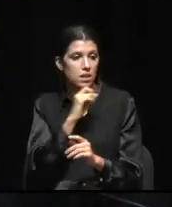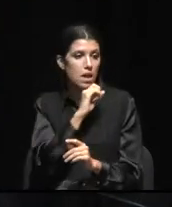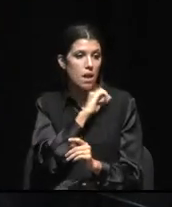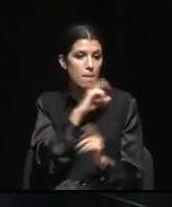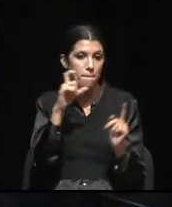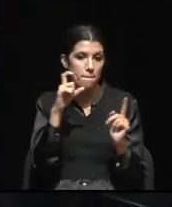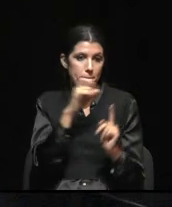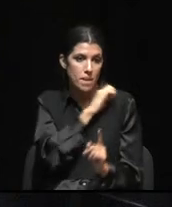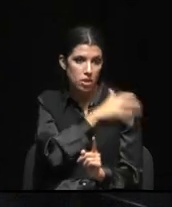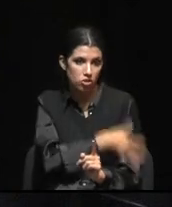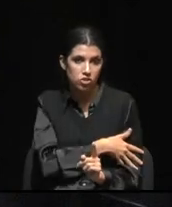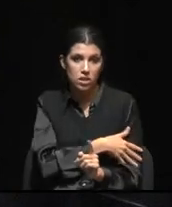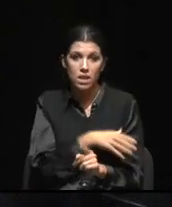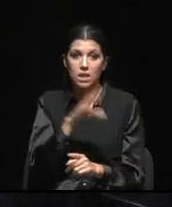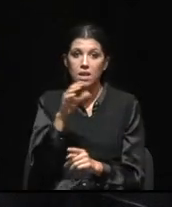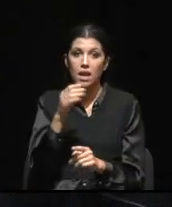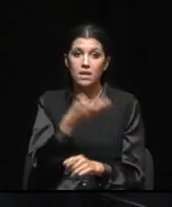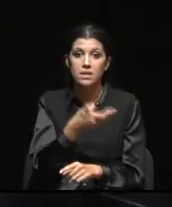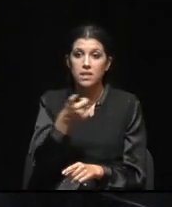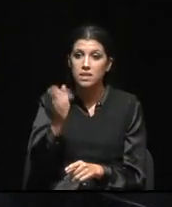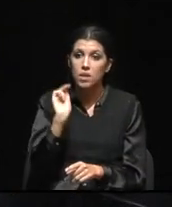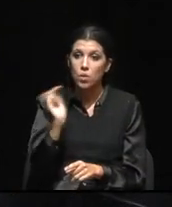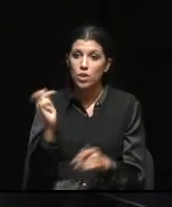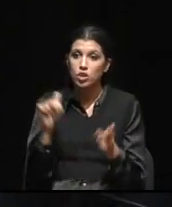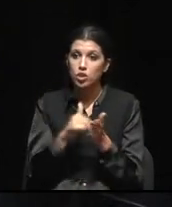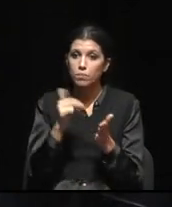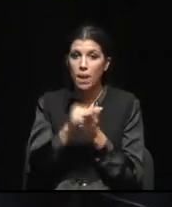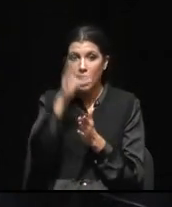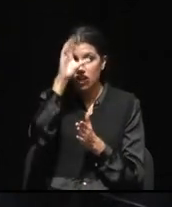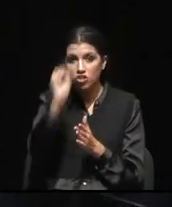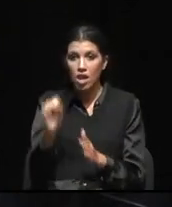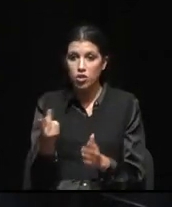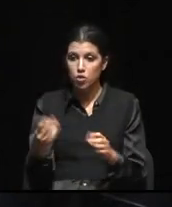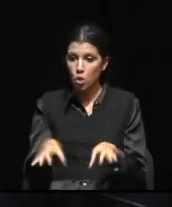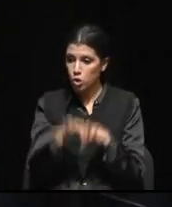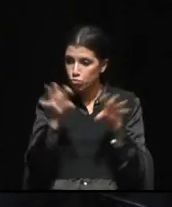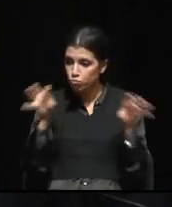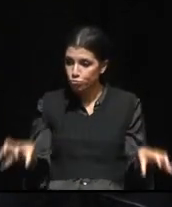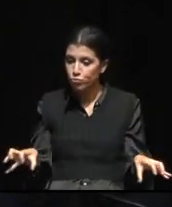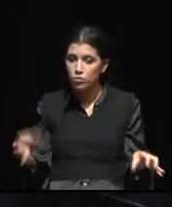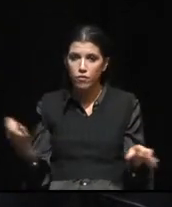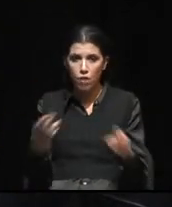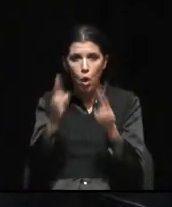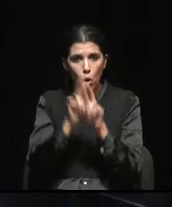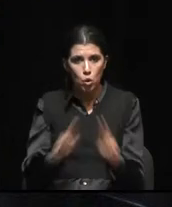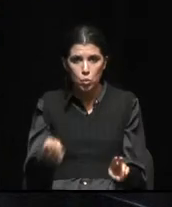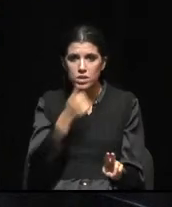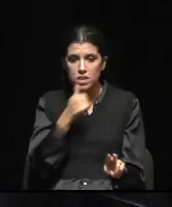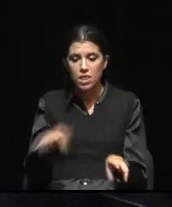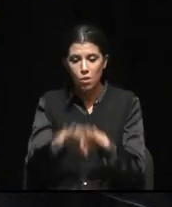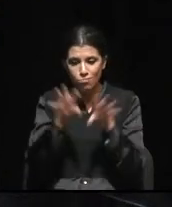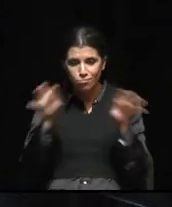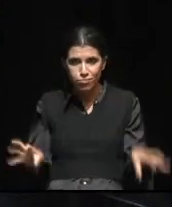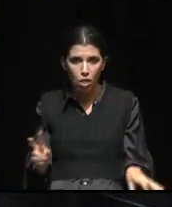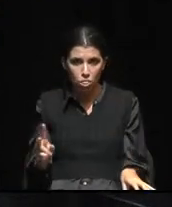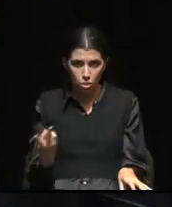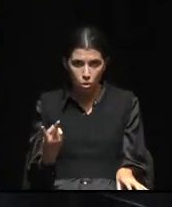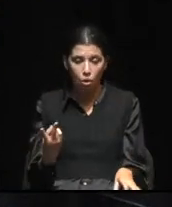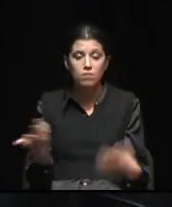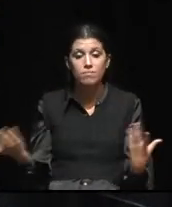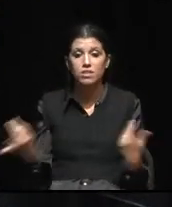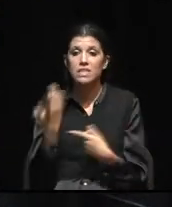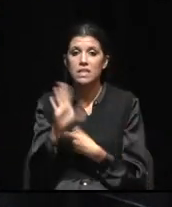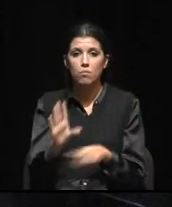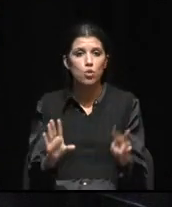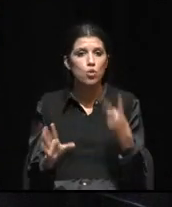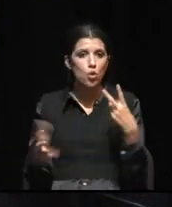75 anos espera a concretização de Dois Estados como determinou a Organização das Nações Unidas São dois exemplos